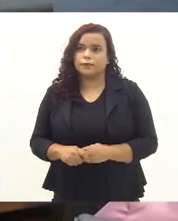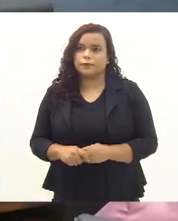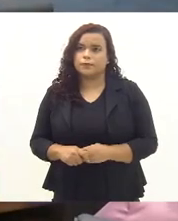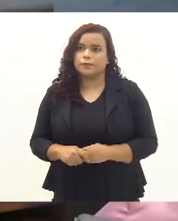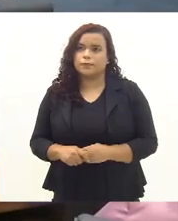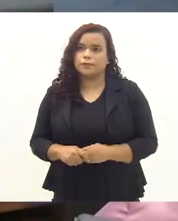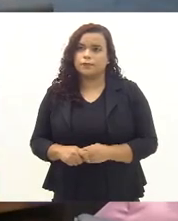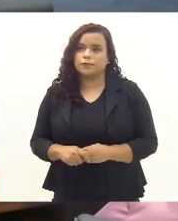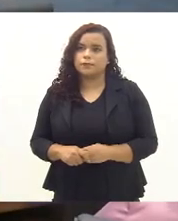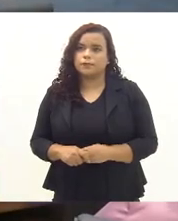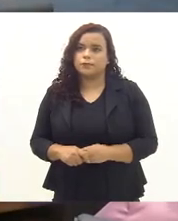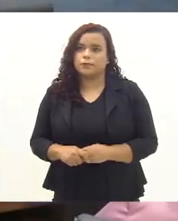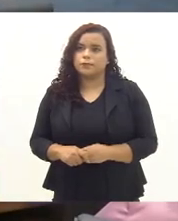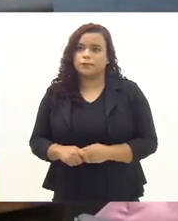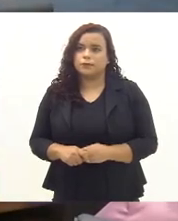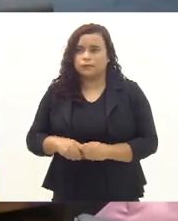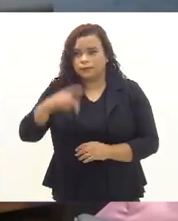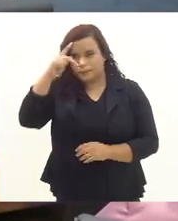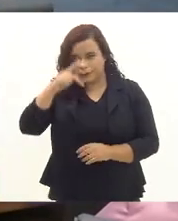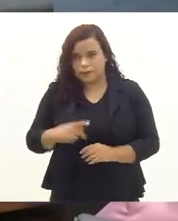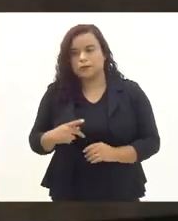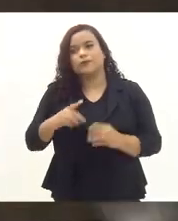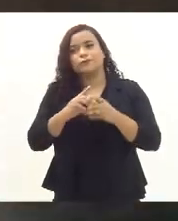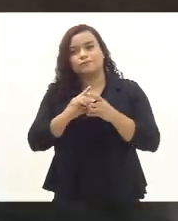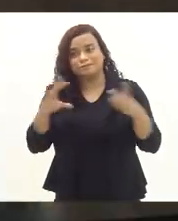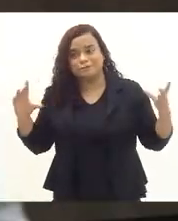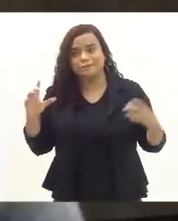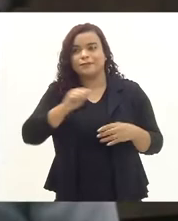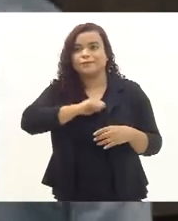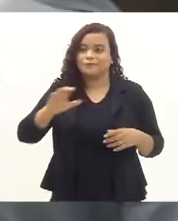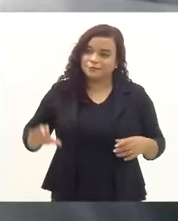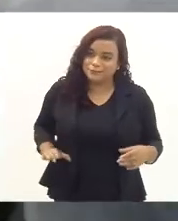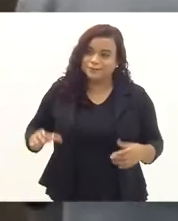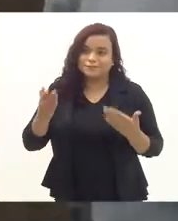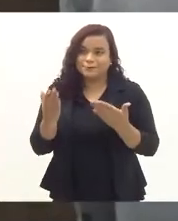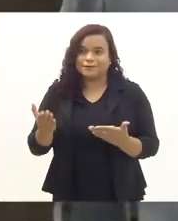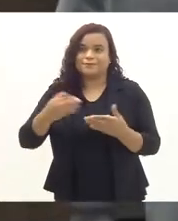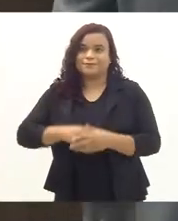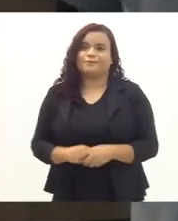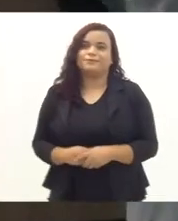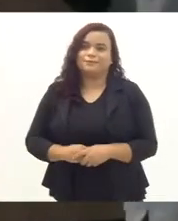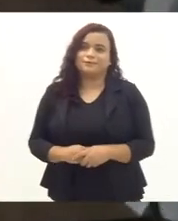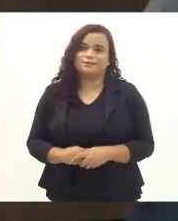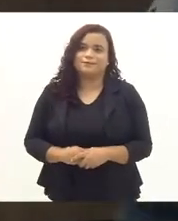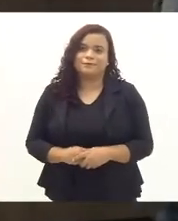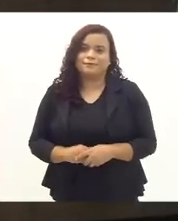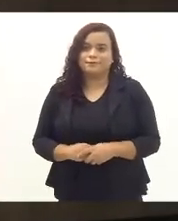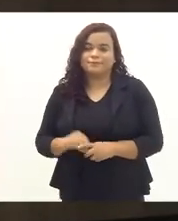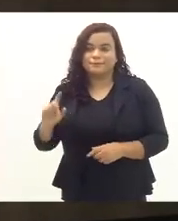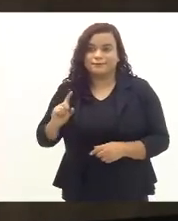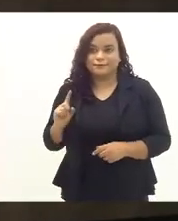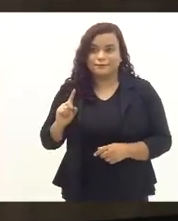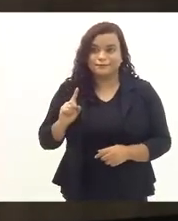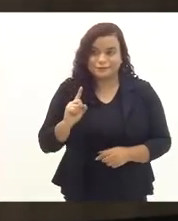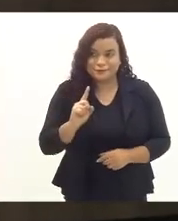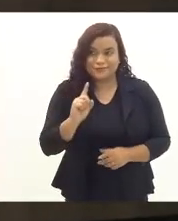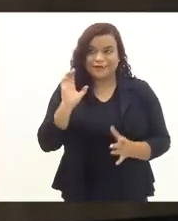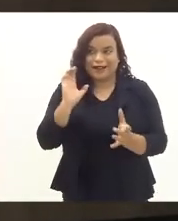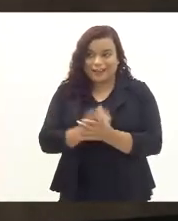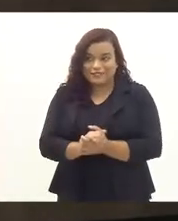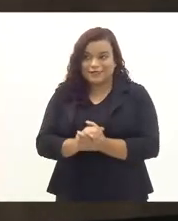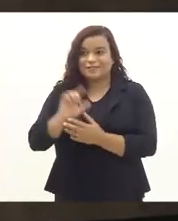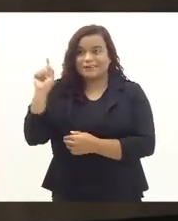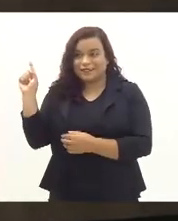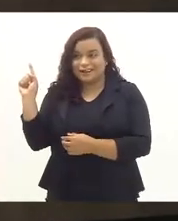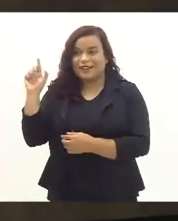o presidente democrático André Ceciliano vendo diretamente do casamento do